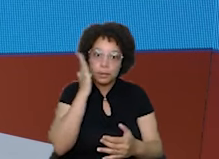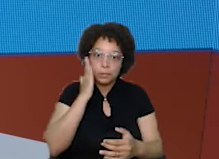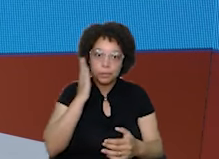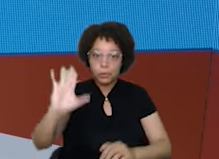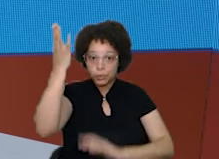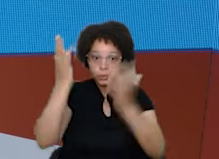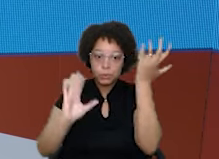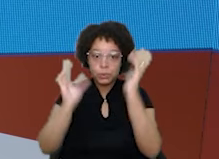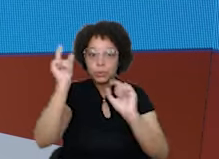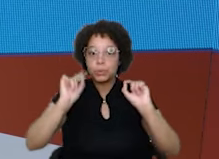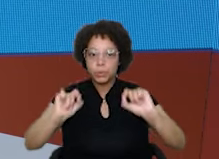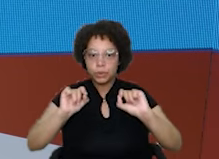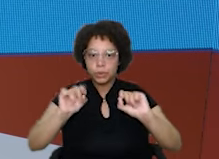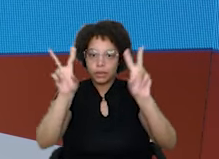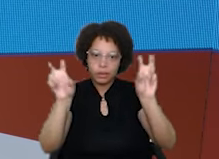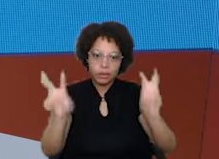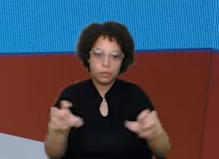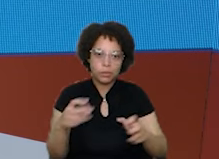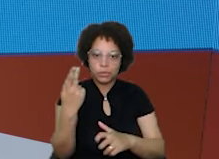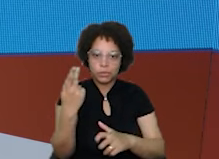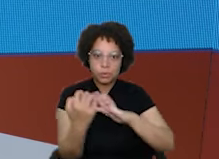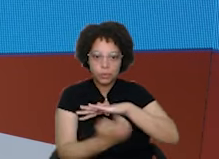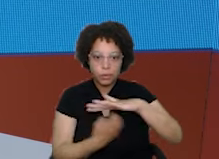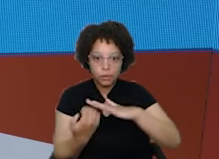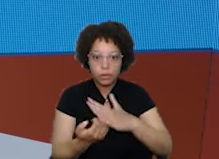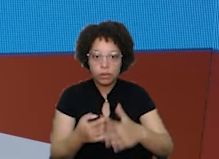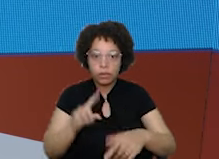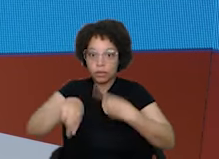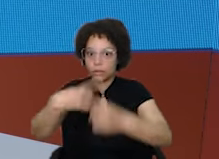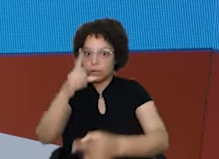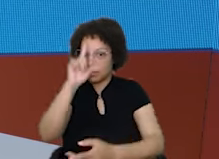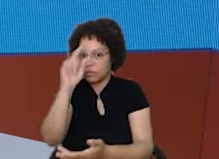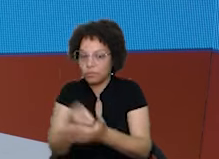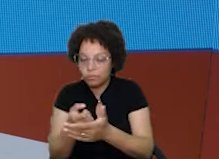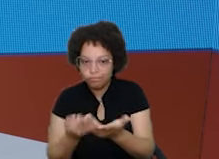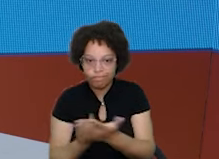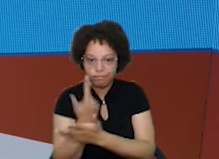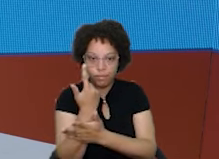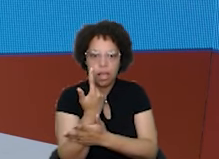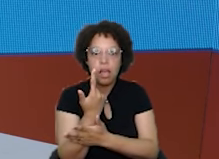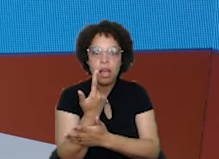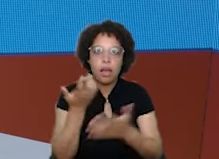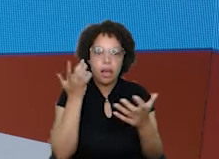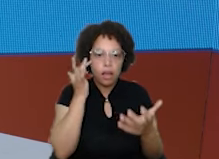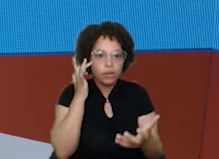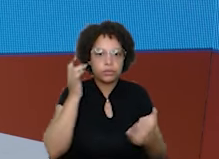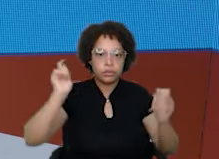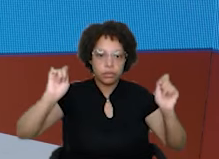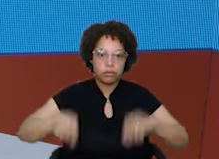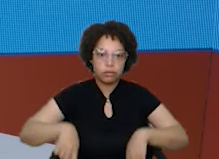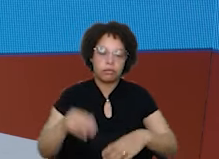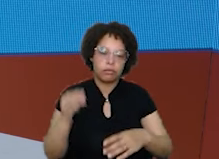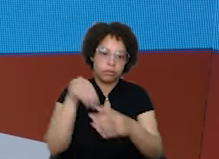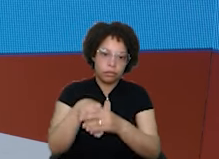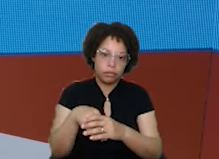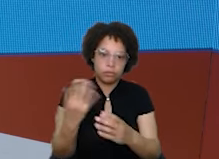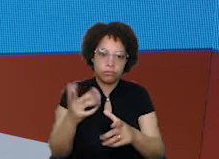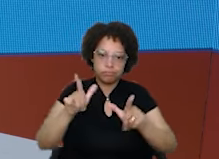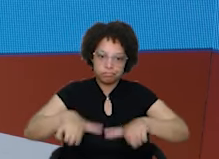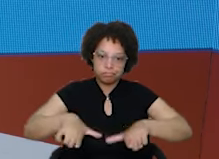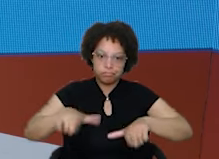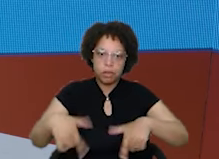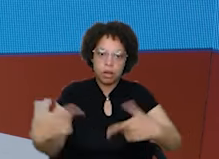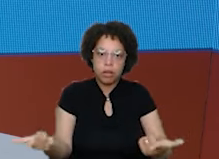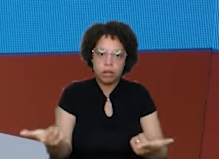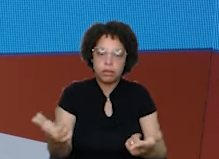né E quando ele tá decidido a comprar você vai ter que proporcionar também dentro de um canal a possibilidade dele ter a